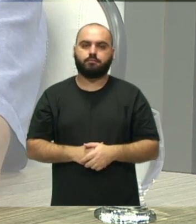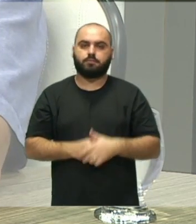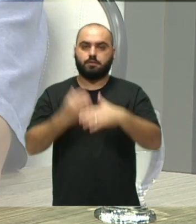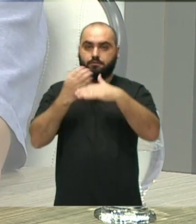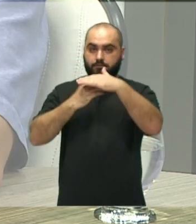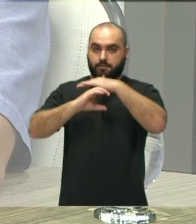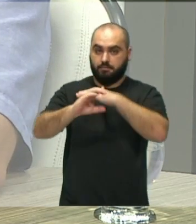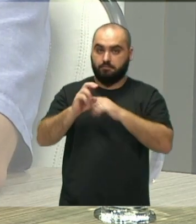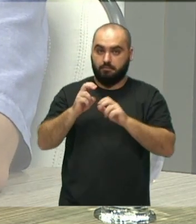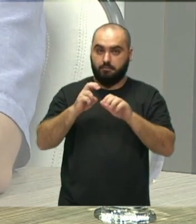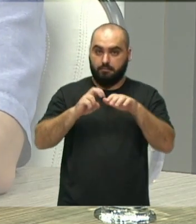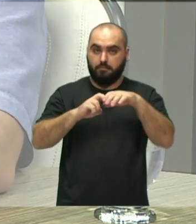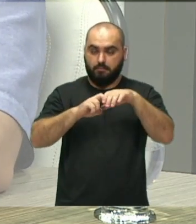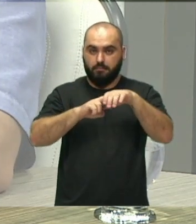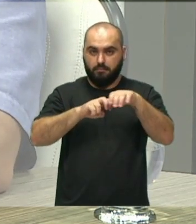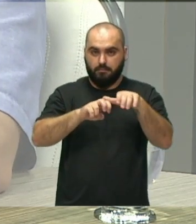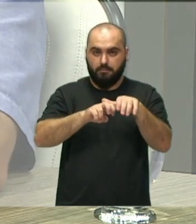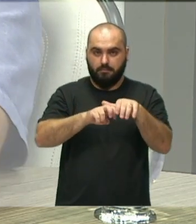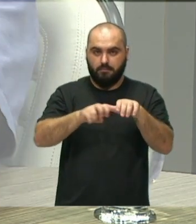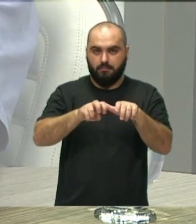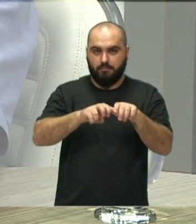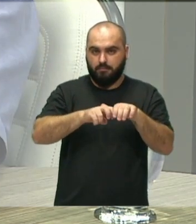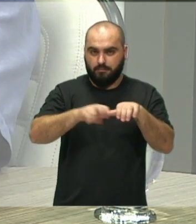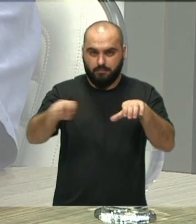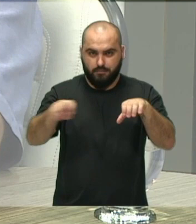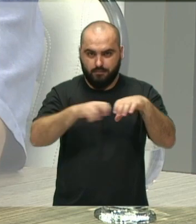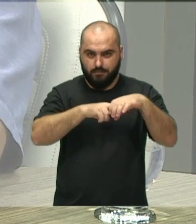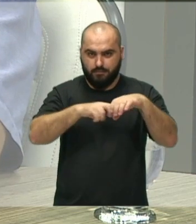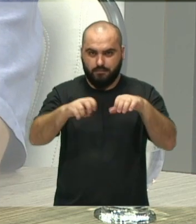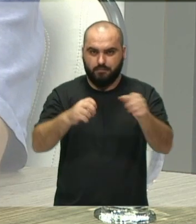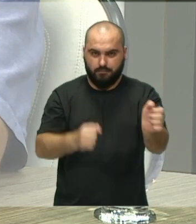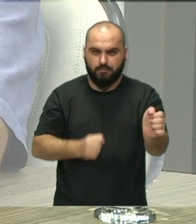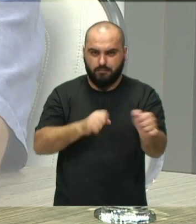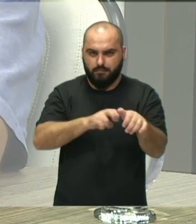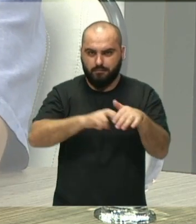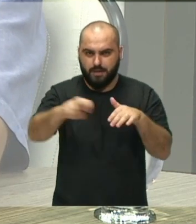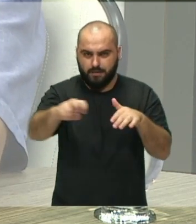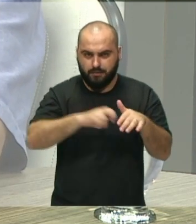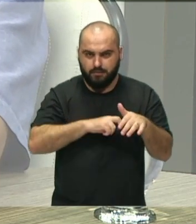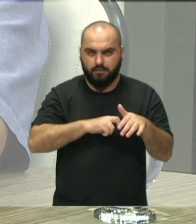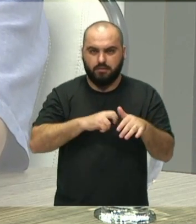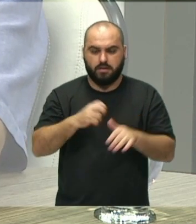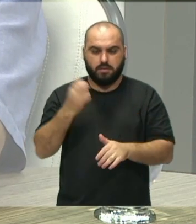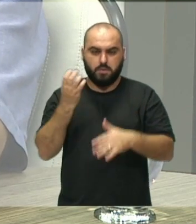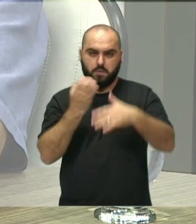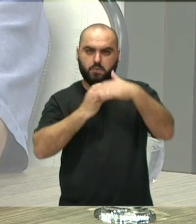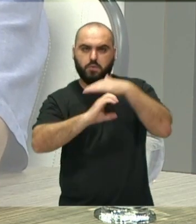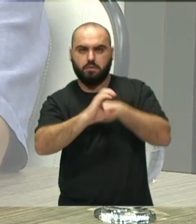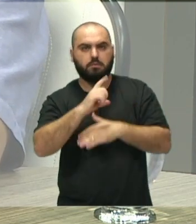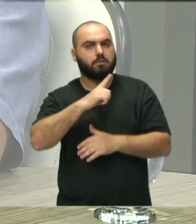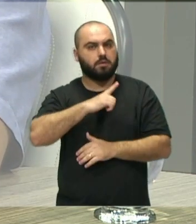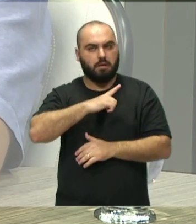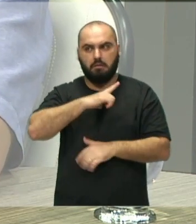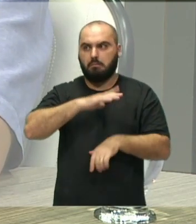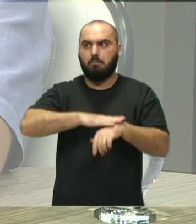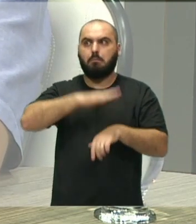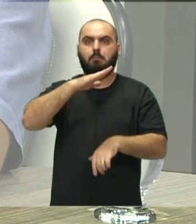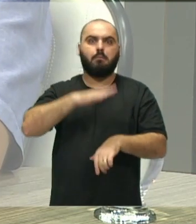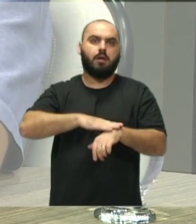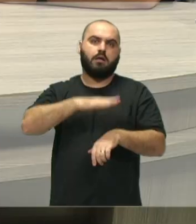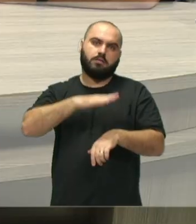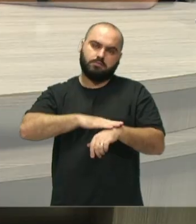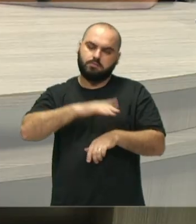de metrô, esses investimentos são significativamente maiores e existem interessados em fazer isso de uma maneira